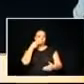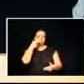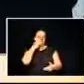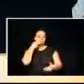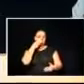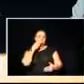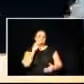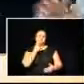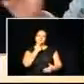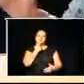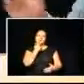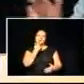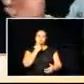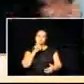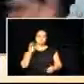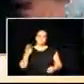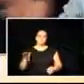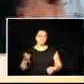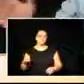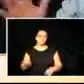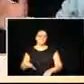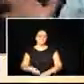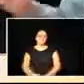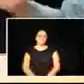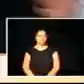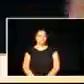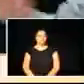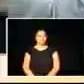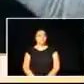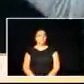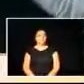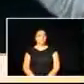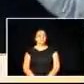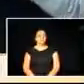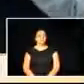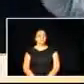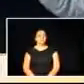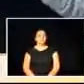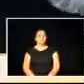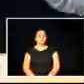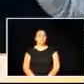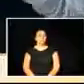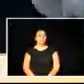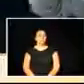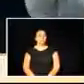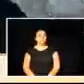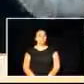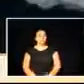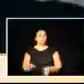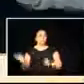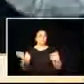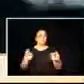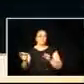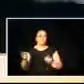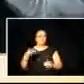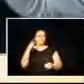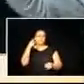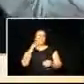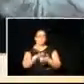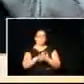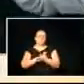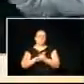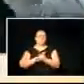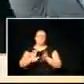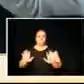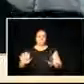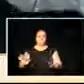porque ali não diz nada. Se nós tivéssemos que segurar o projeto, nós seguraríamos o projeto e aí a Unital não ia ter como